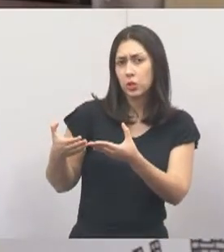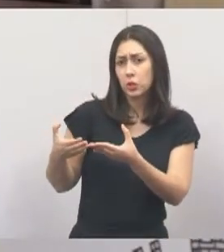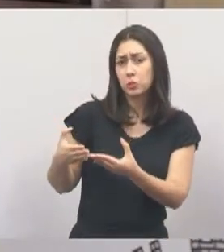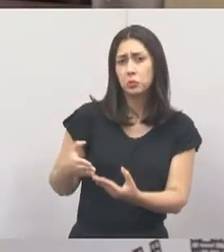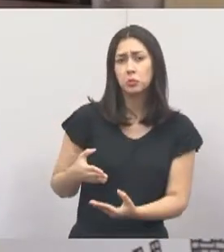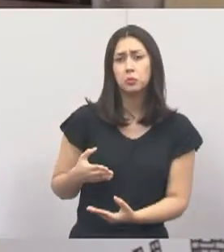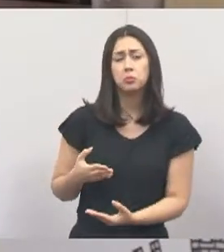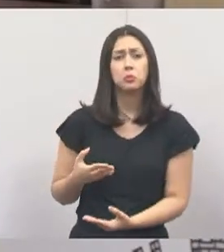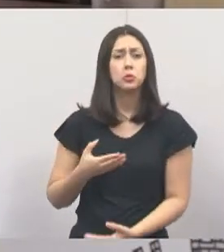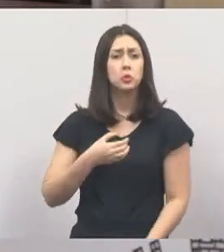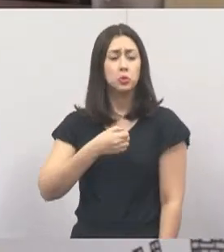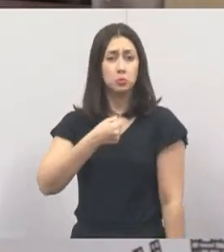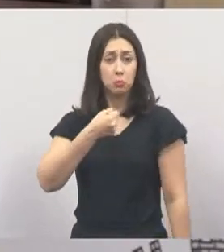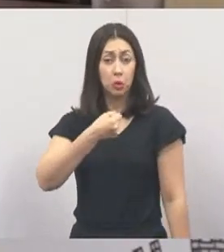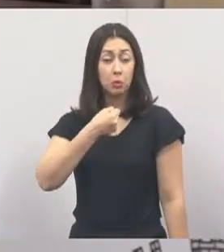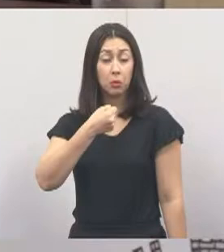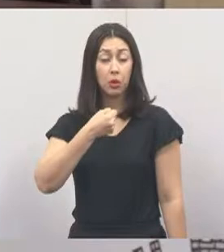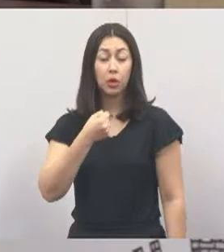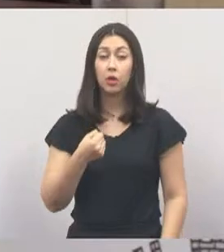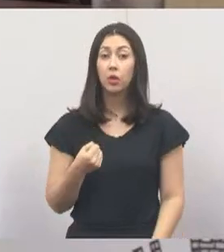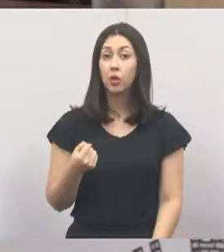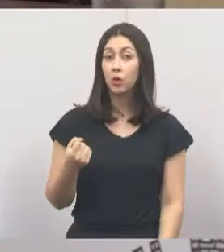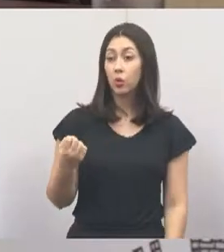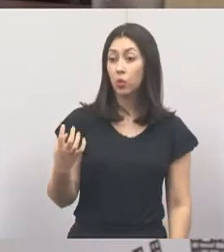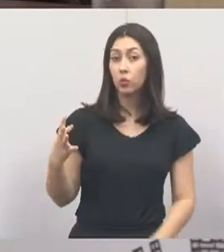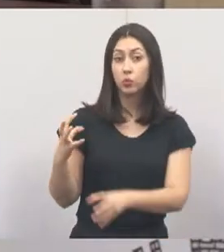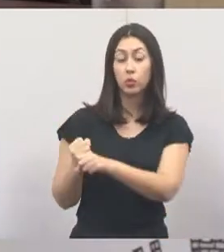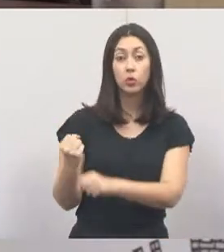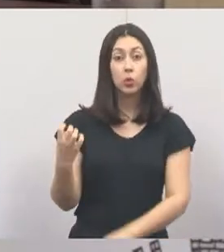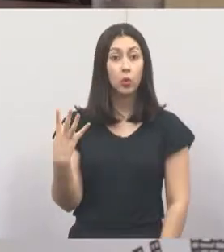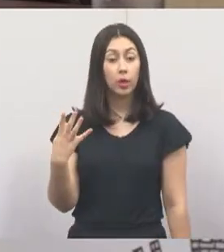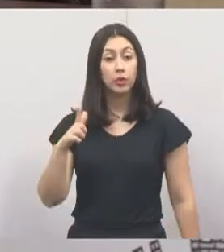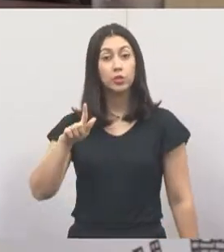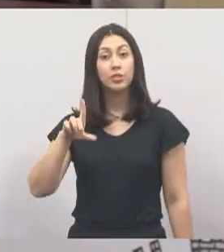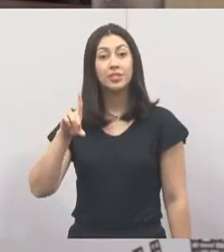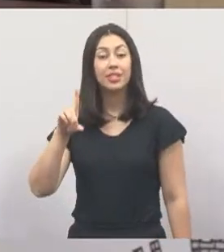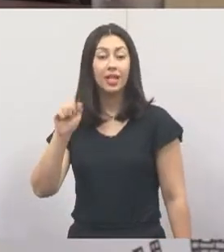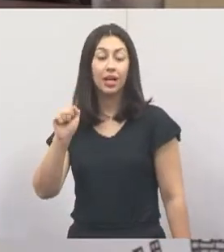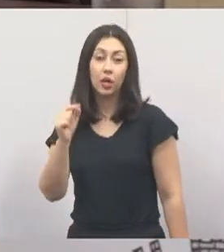quantidade 4, GDA 01, valor R$